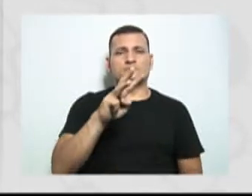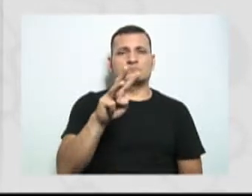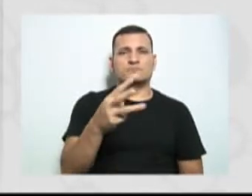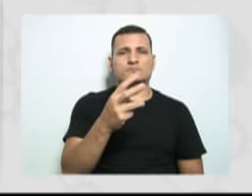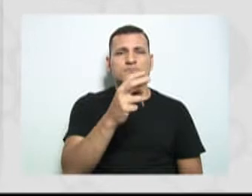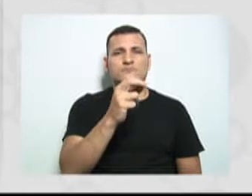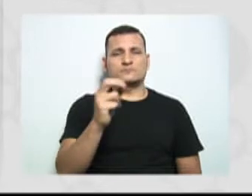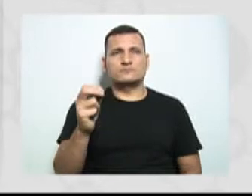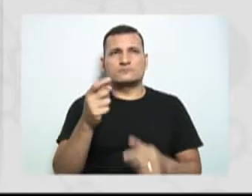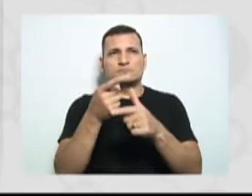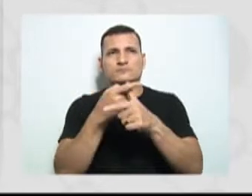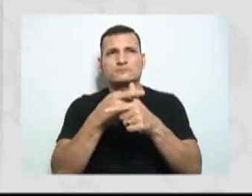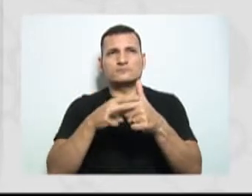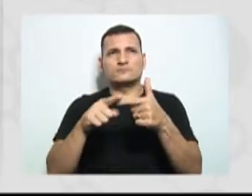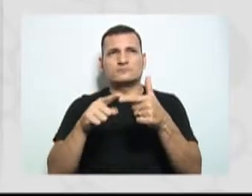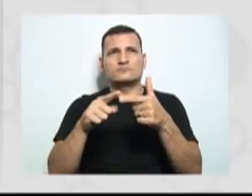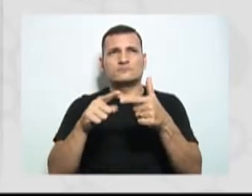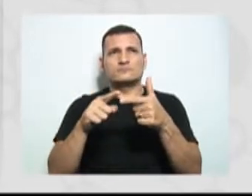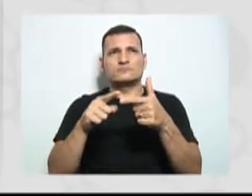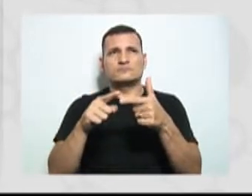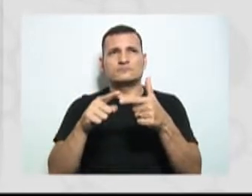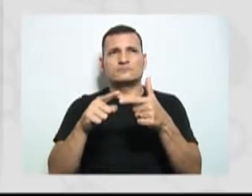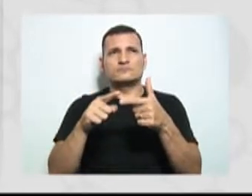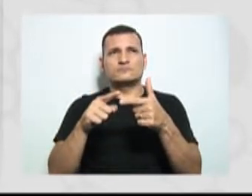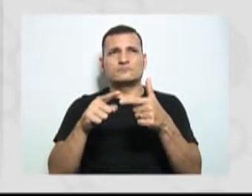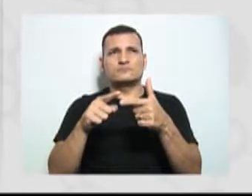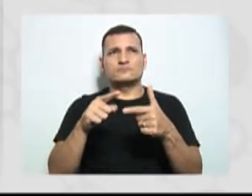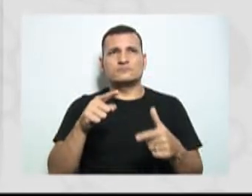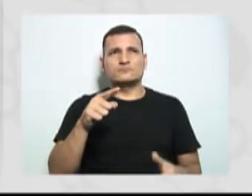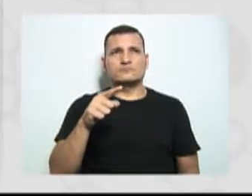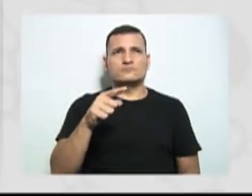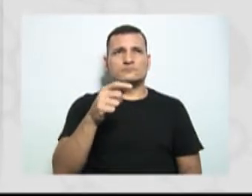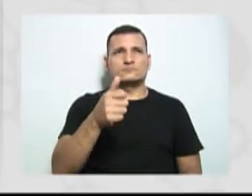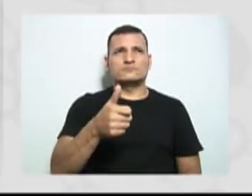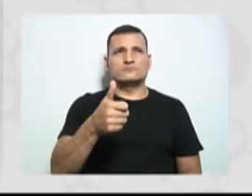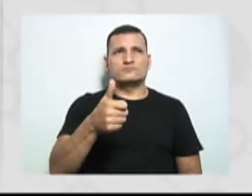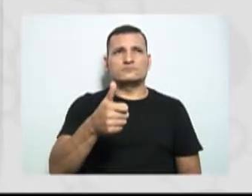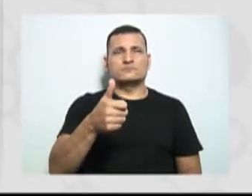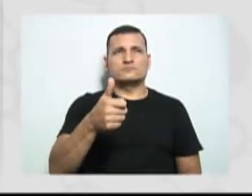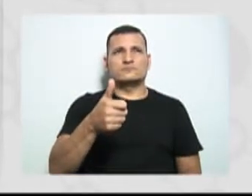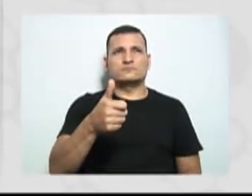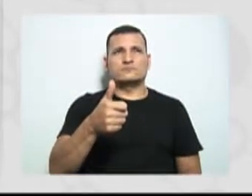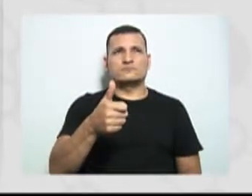dividido pela margem de contribuição que foi achada, que é